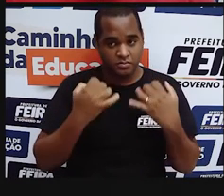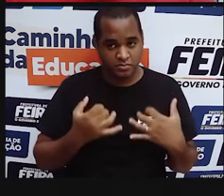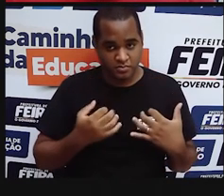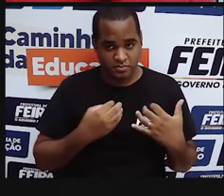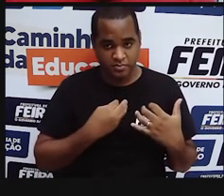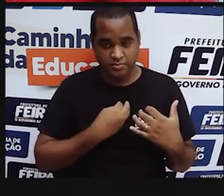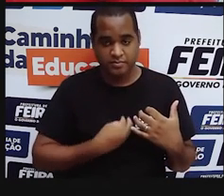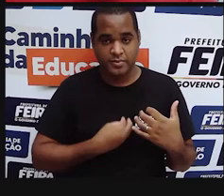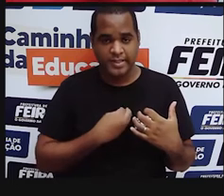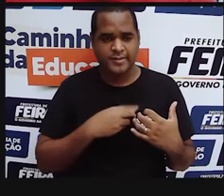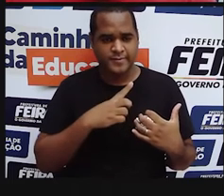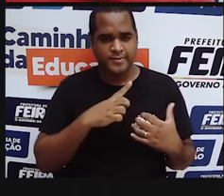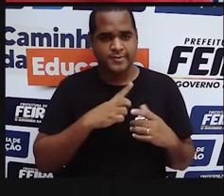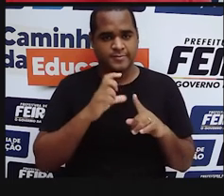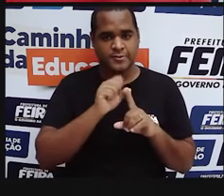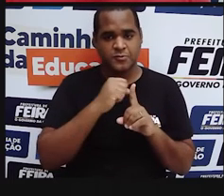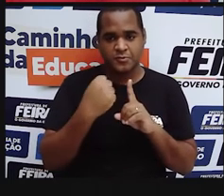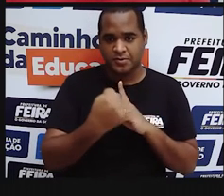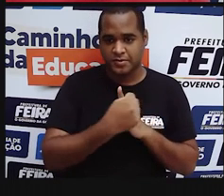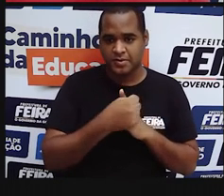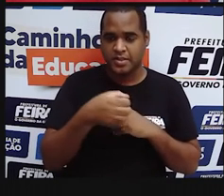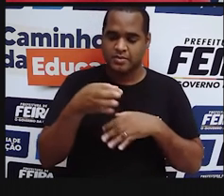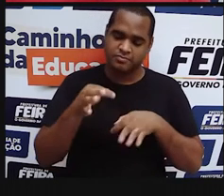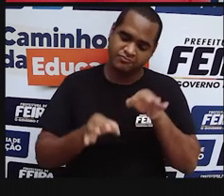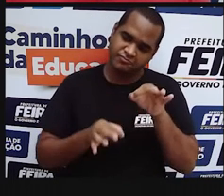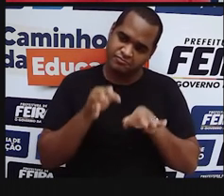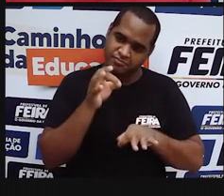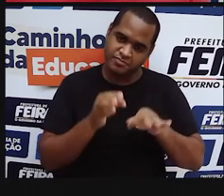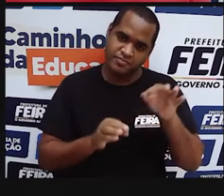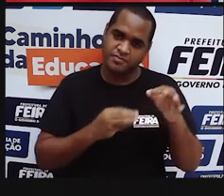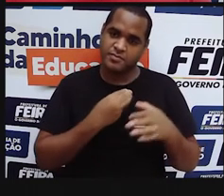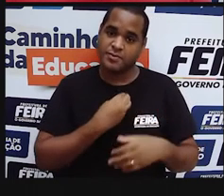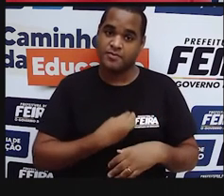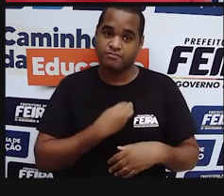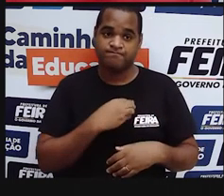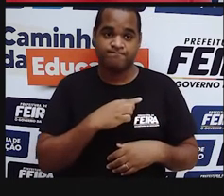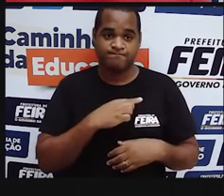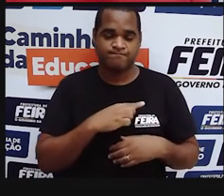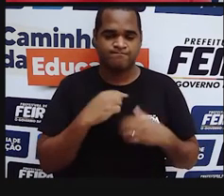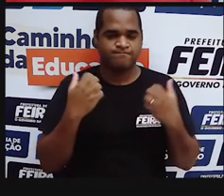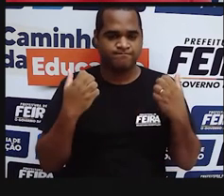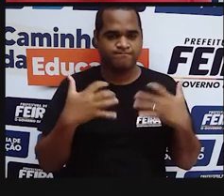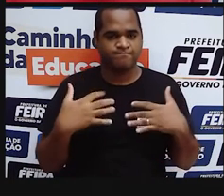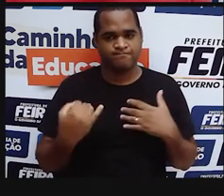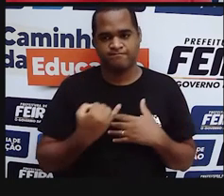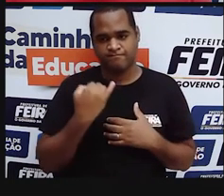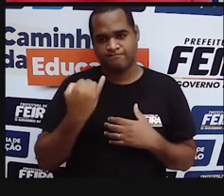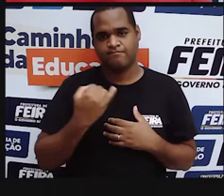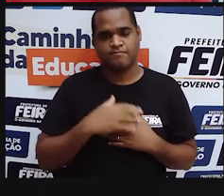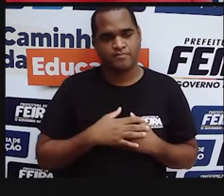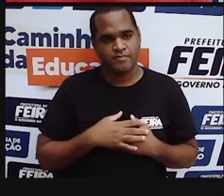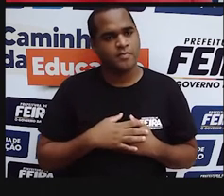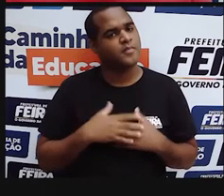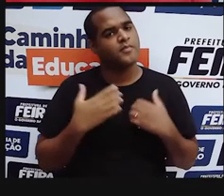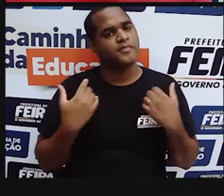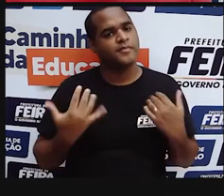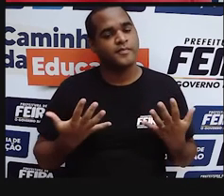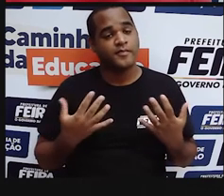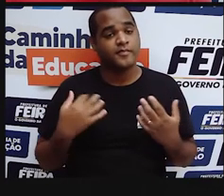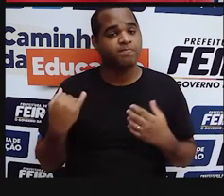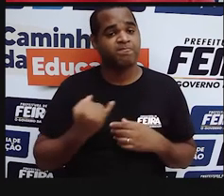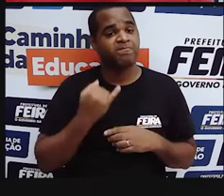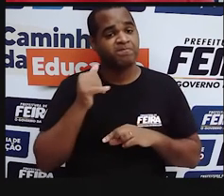garantir alguma justiça para aquela sociedade que vivia grande tensão. Porém, a